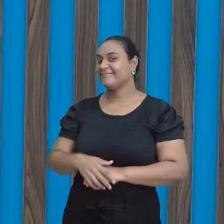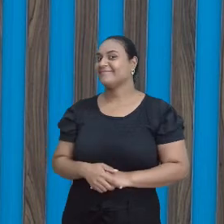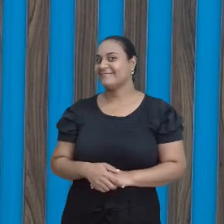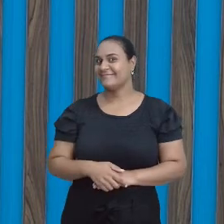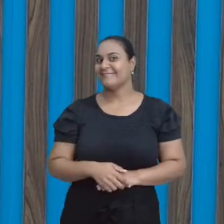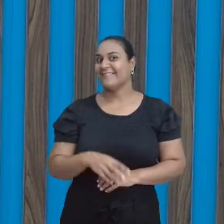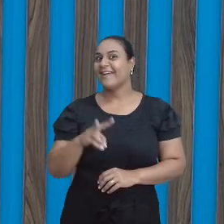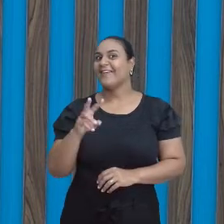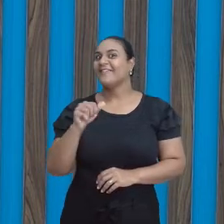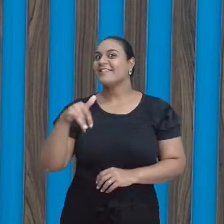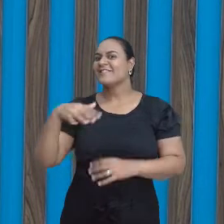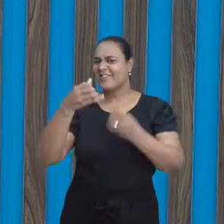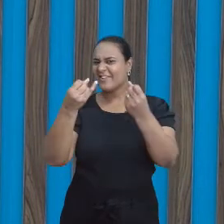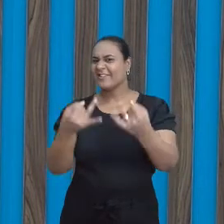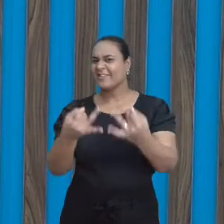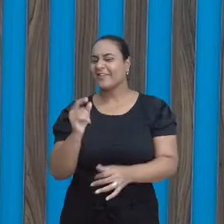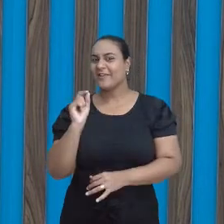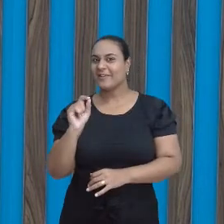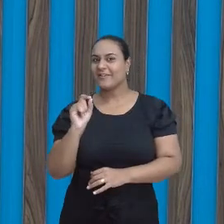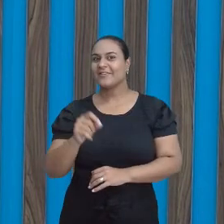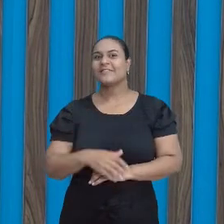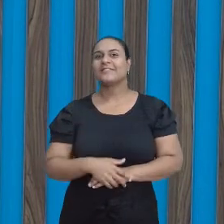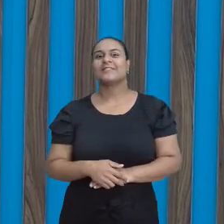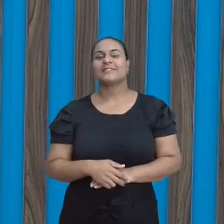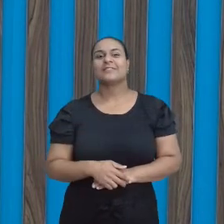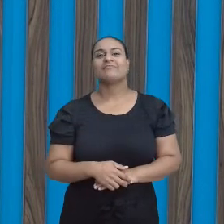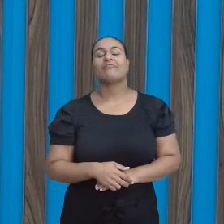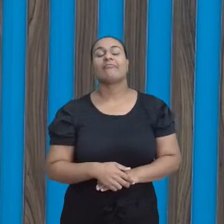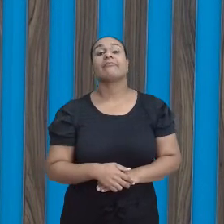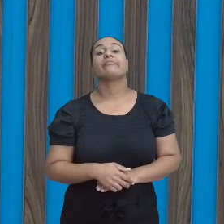Vanessa vai dizer o que é, se liga aí.